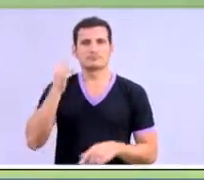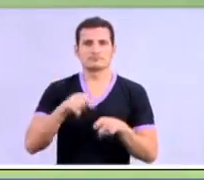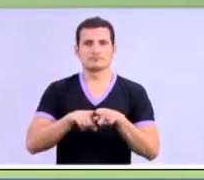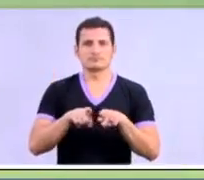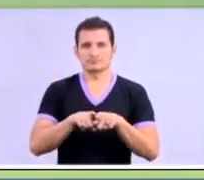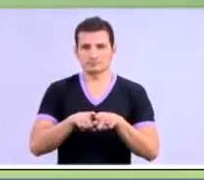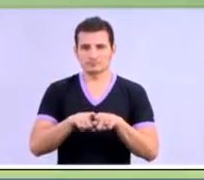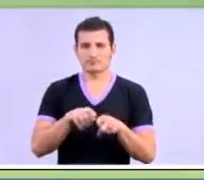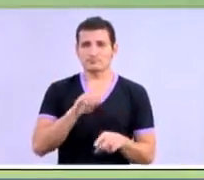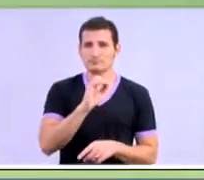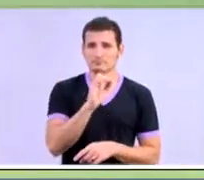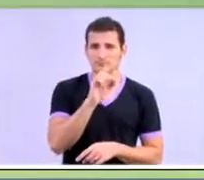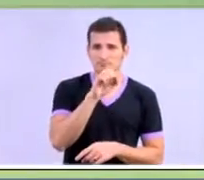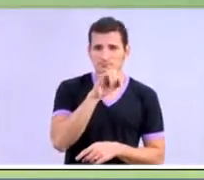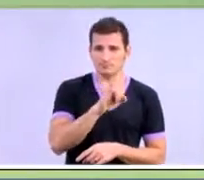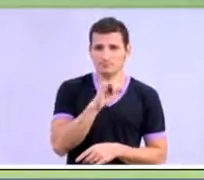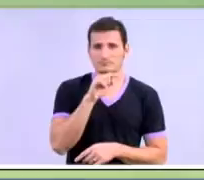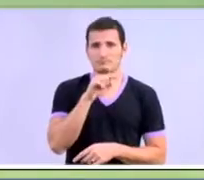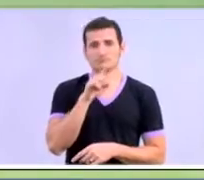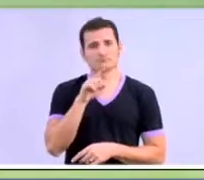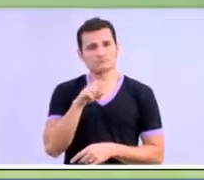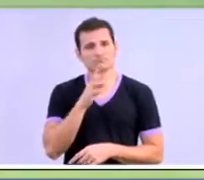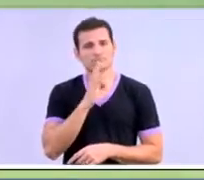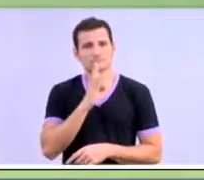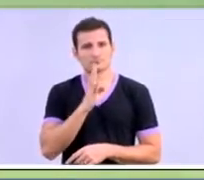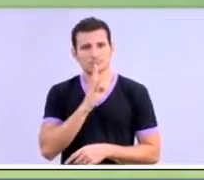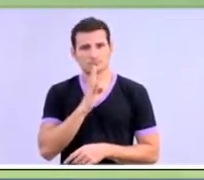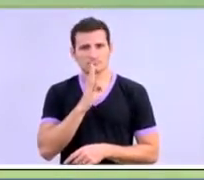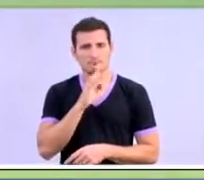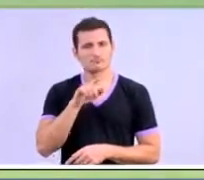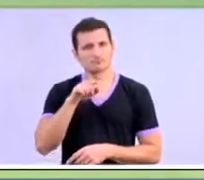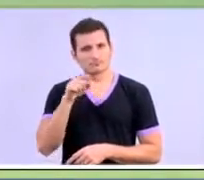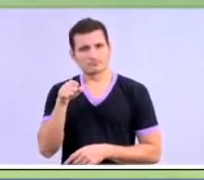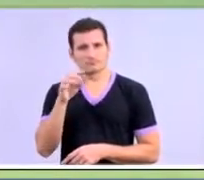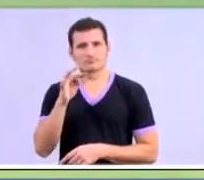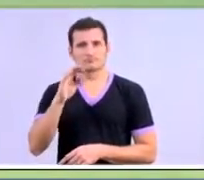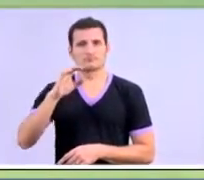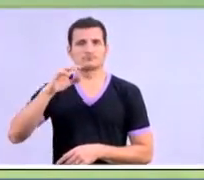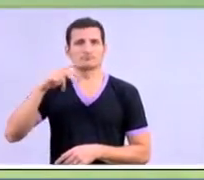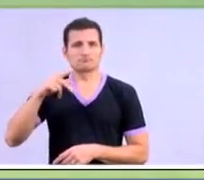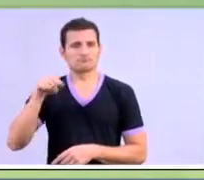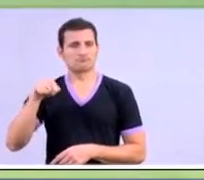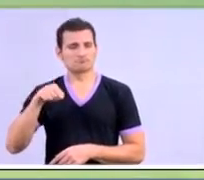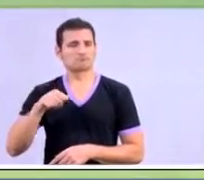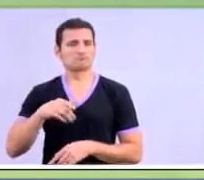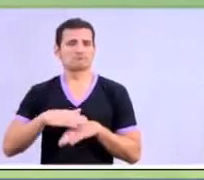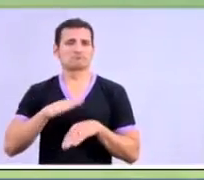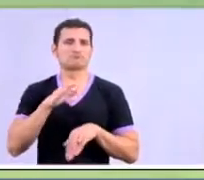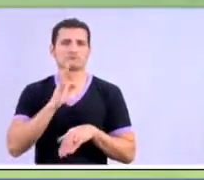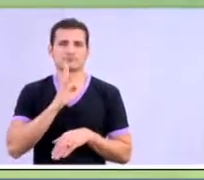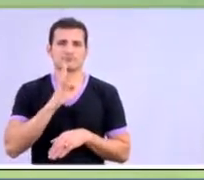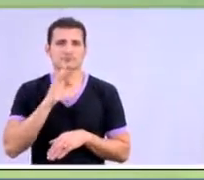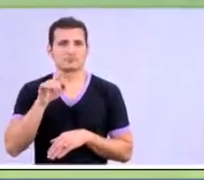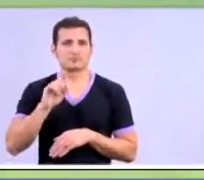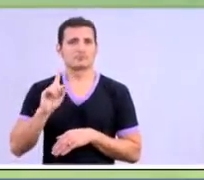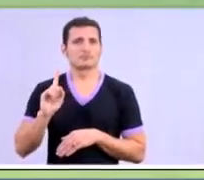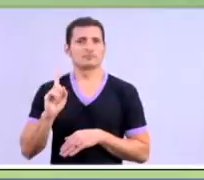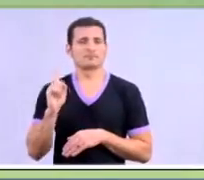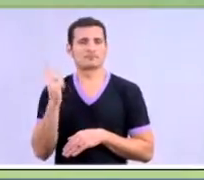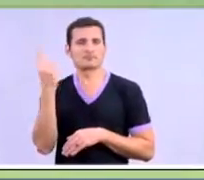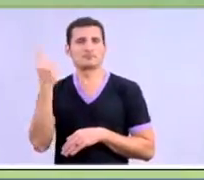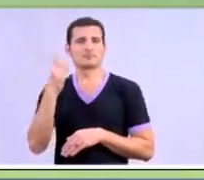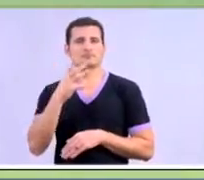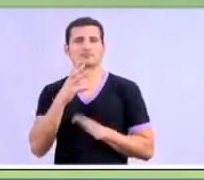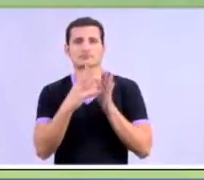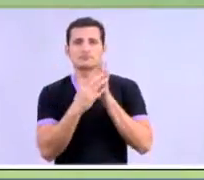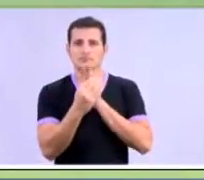o modelo OSI seja bem conhecido, o modelo TCP ele se popularizou mais, né? Ele foi o primeiro modelo de protocolo